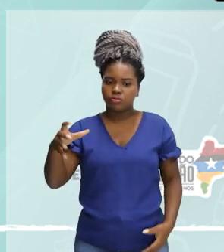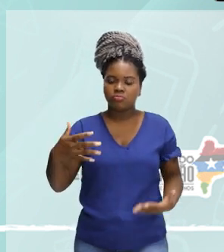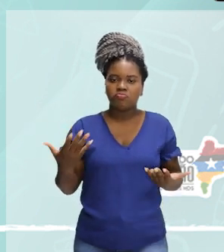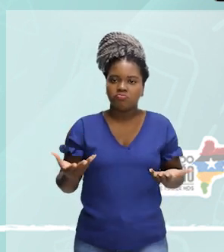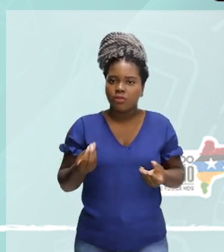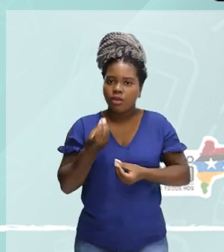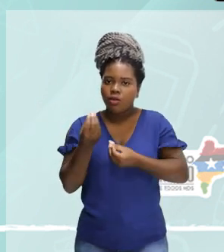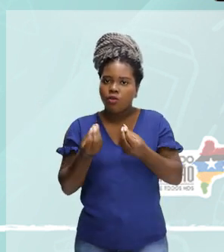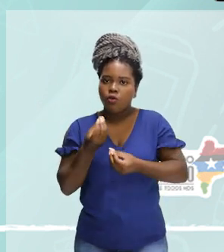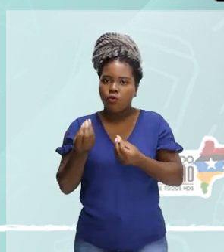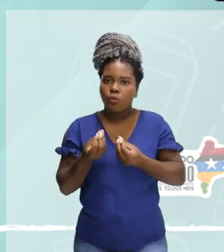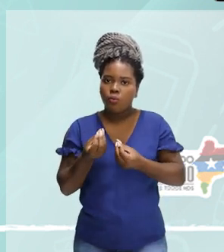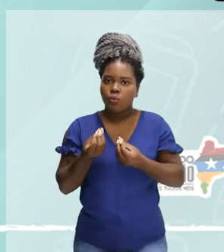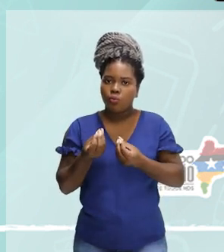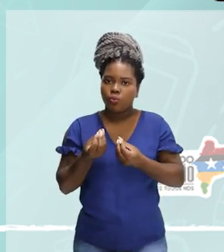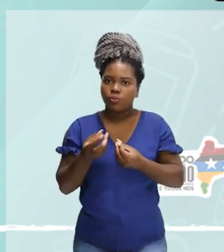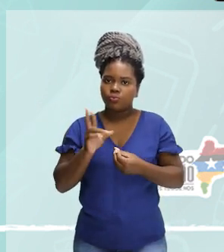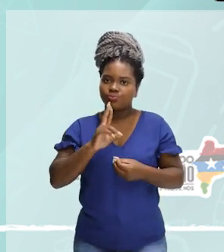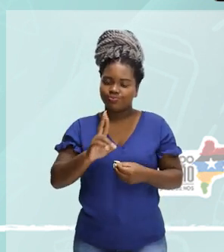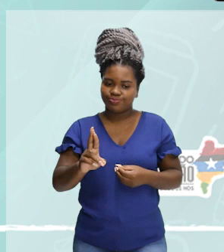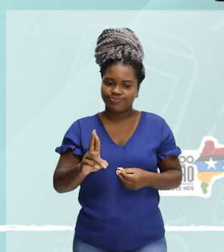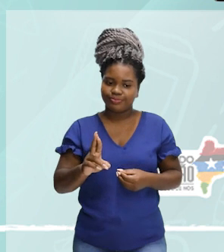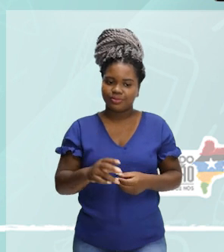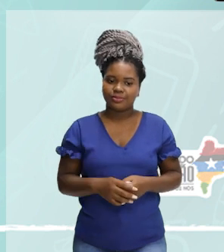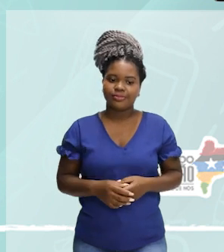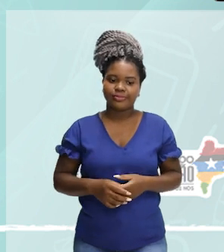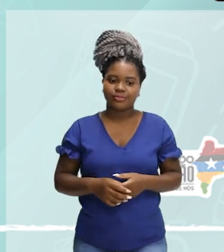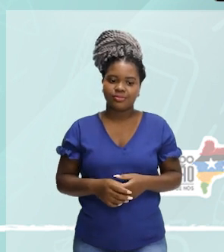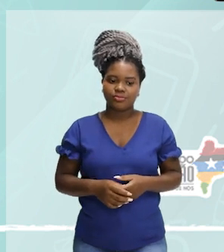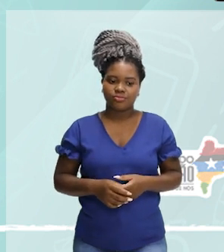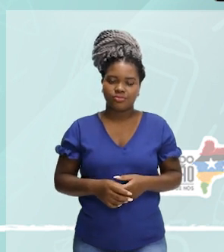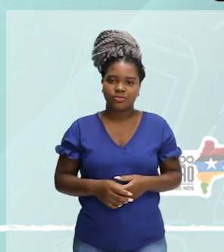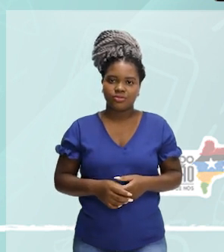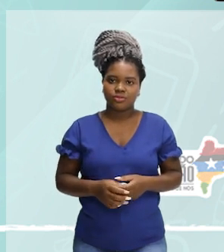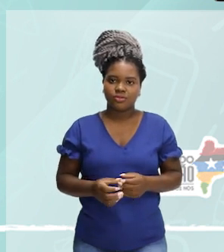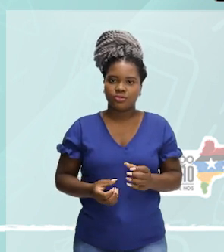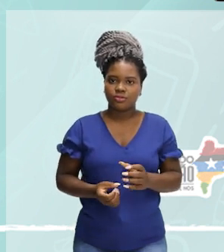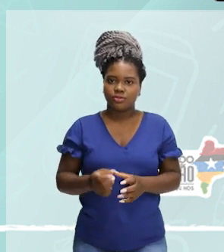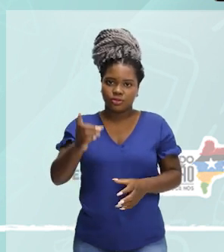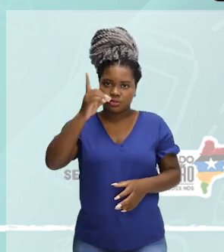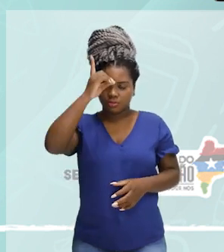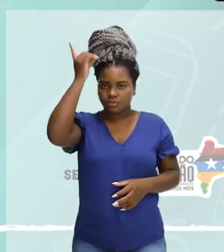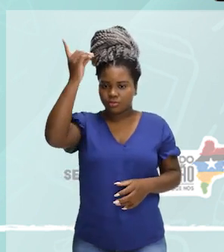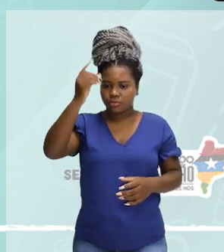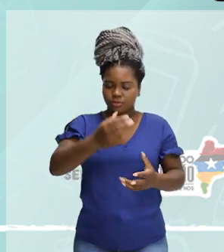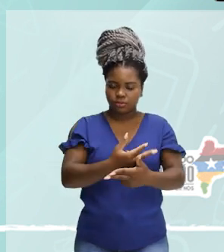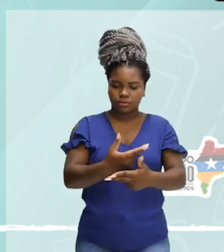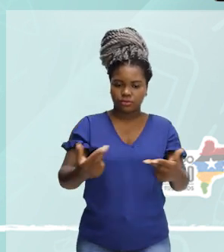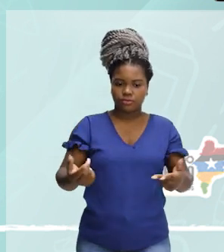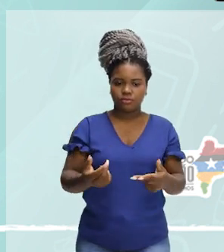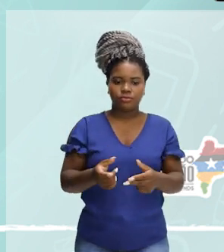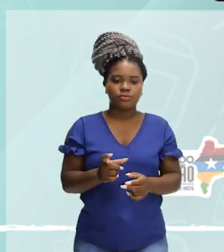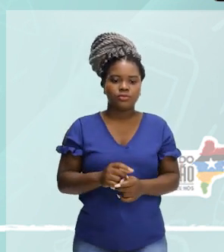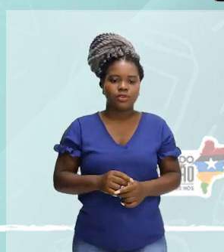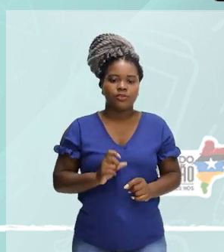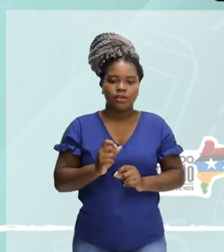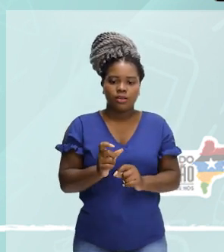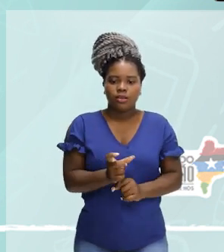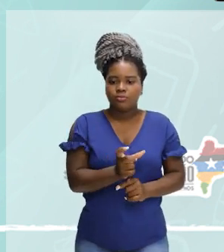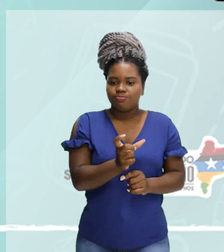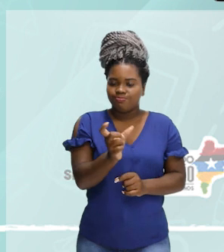quanto Carlos. Eu posso fazer várias frases a partir daqui. José e Carlos são os